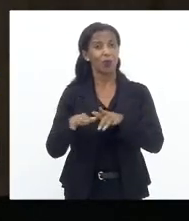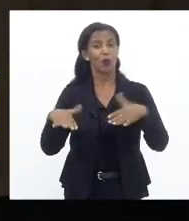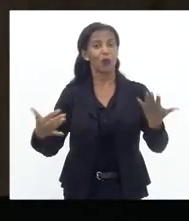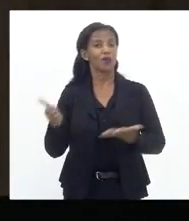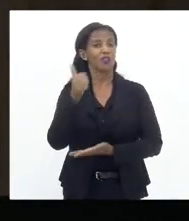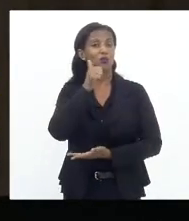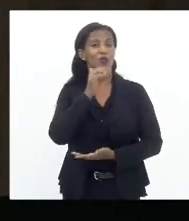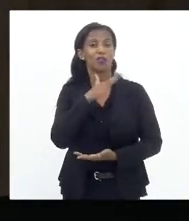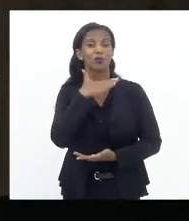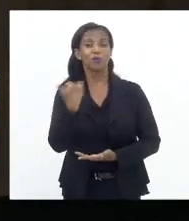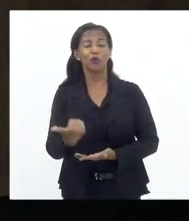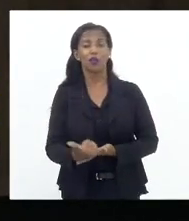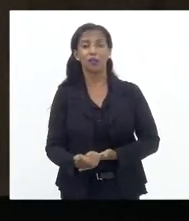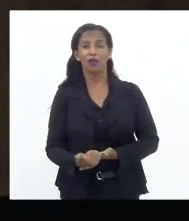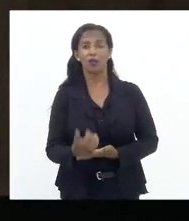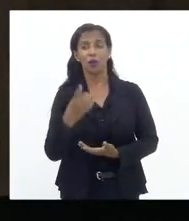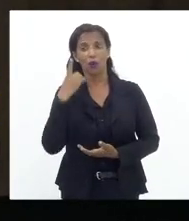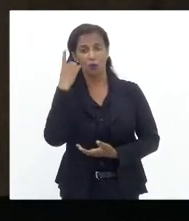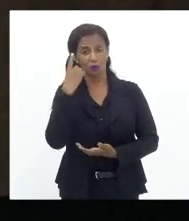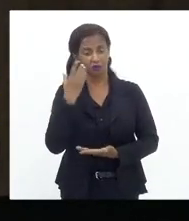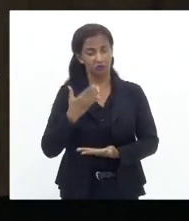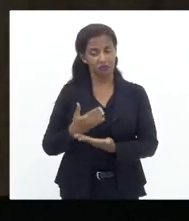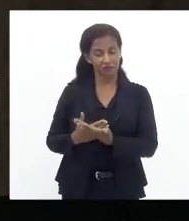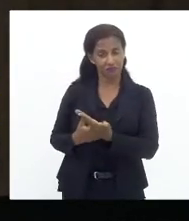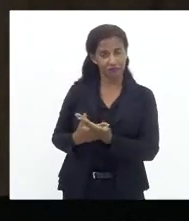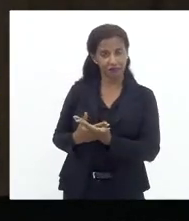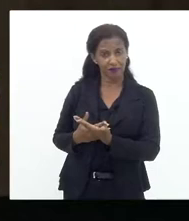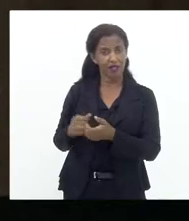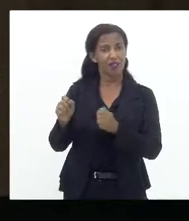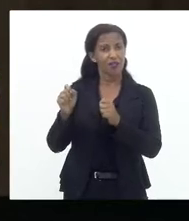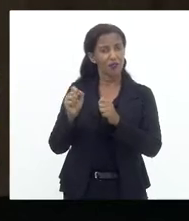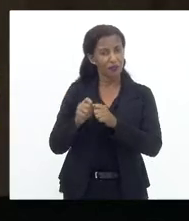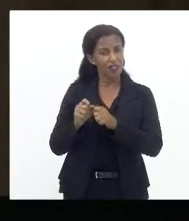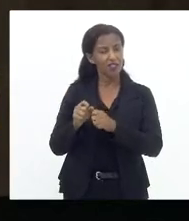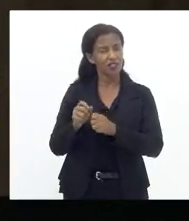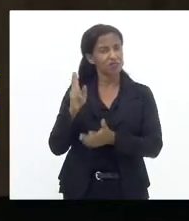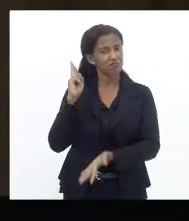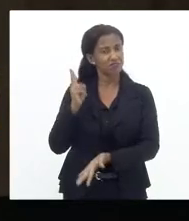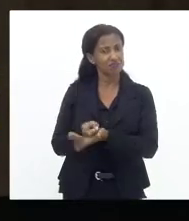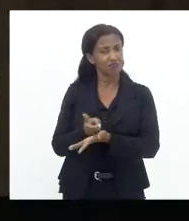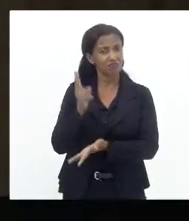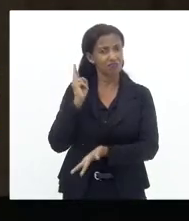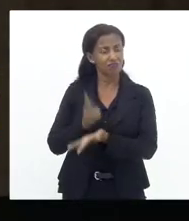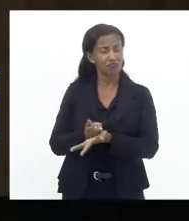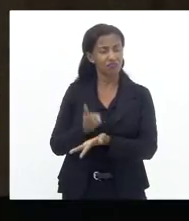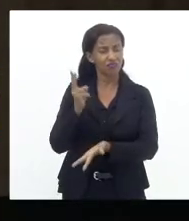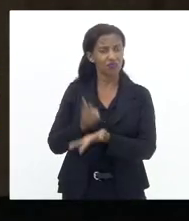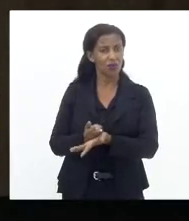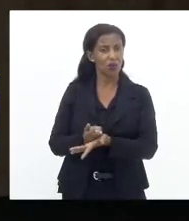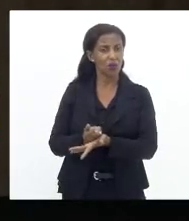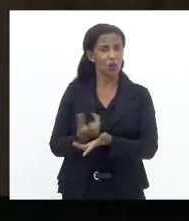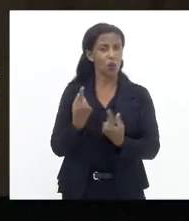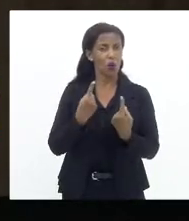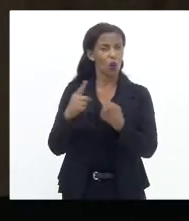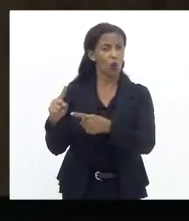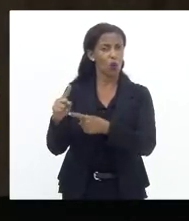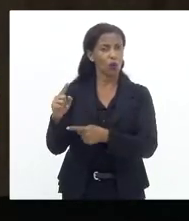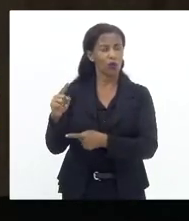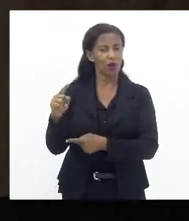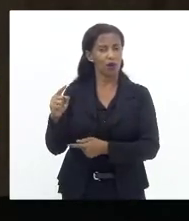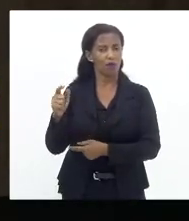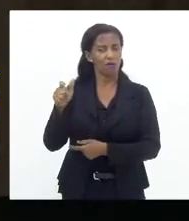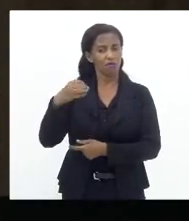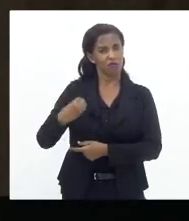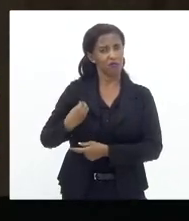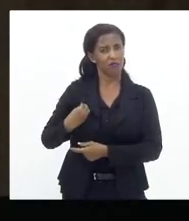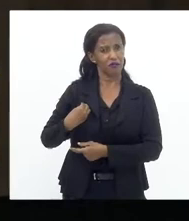estão mortas Deputado que me antecedeu fez e faz violência política cor e a mente contra memória de